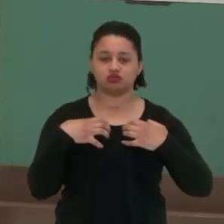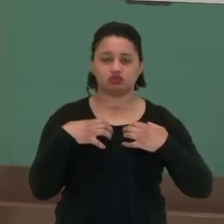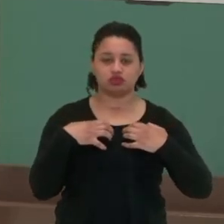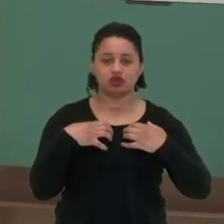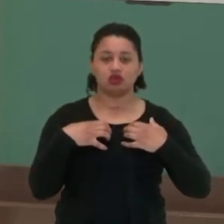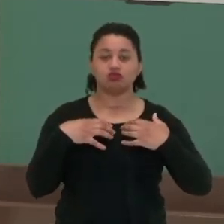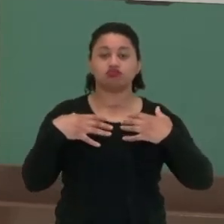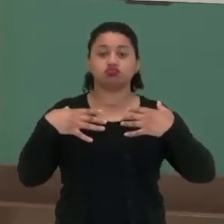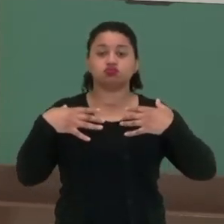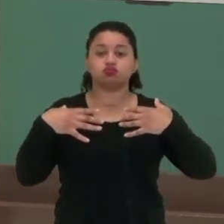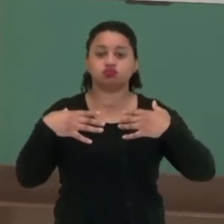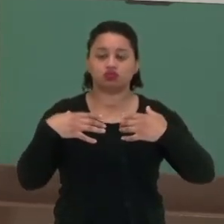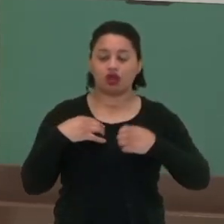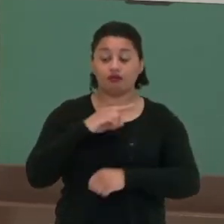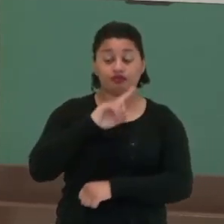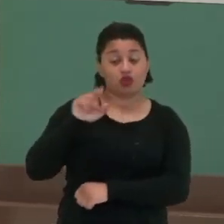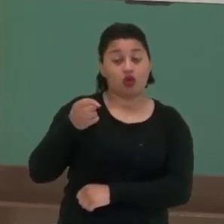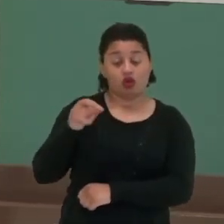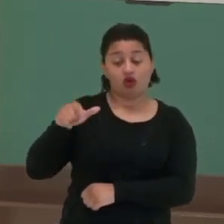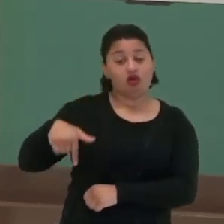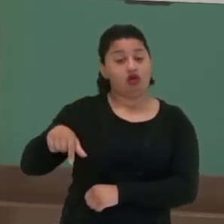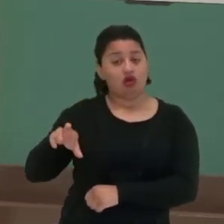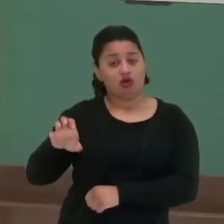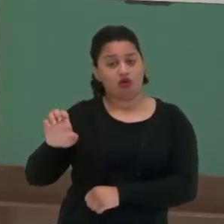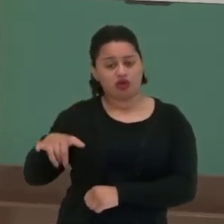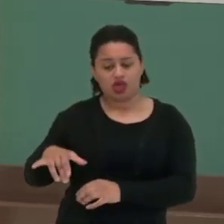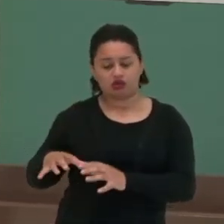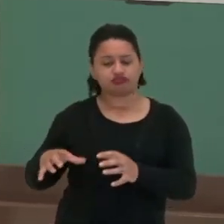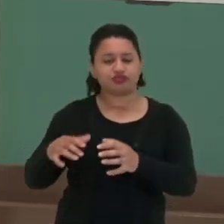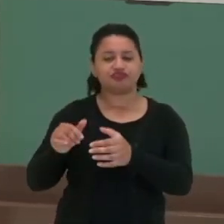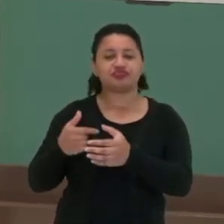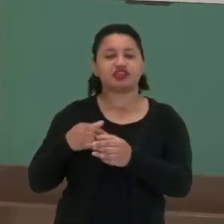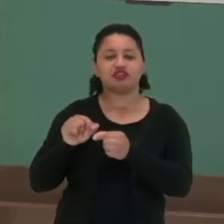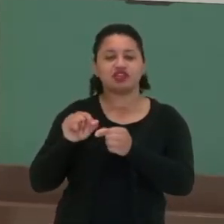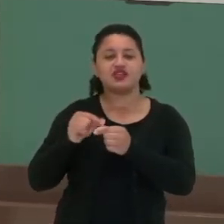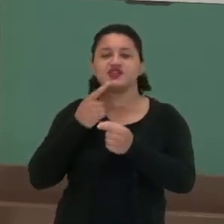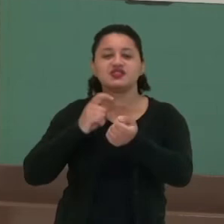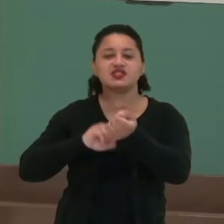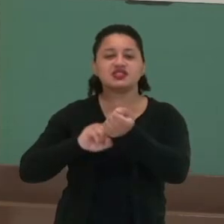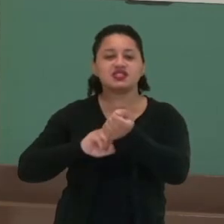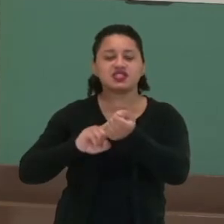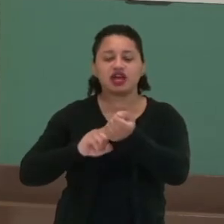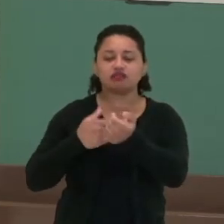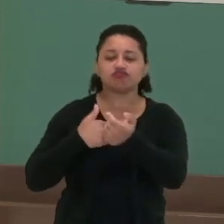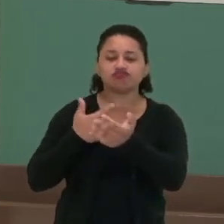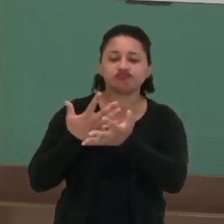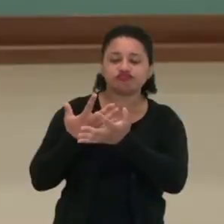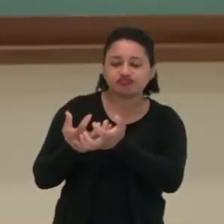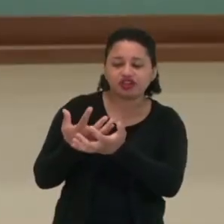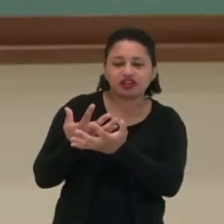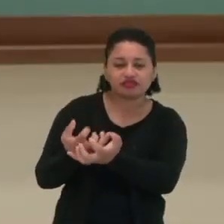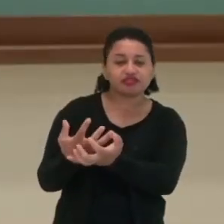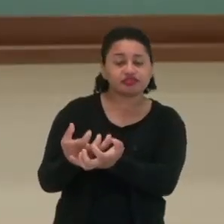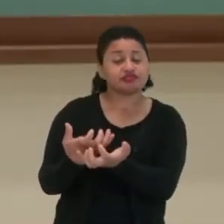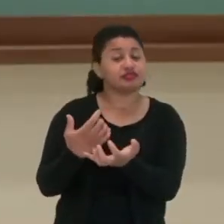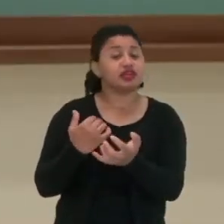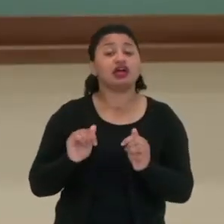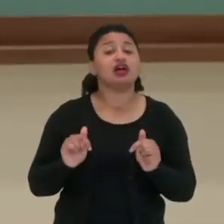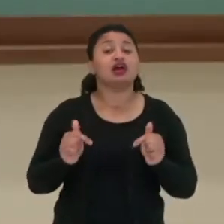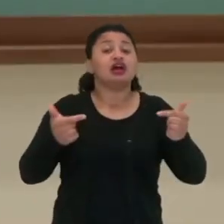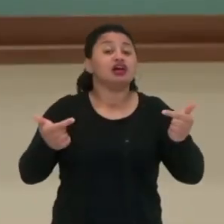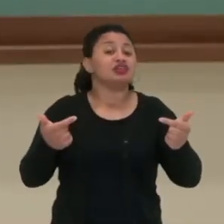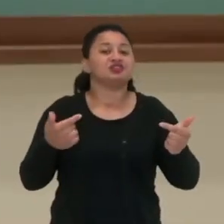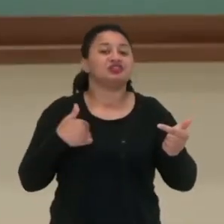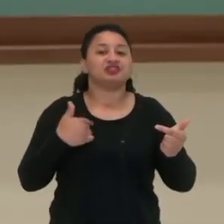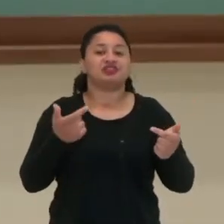fazendo a filtragem no seu corpo. Quantas ações involuntárias acontecem no nosso corpo? Muitas também.